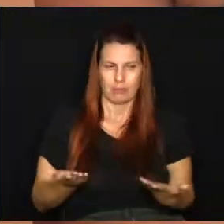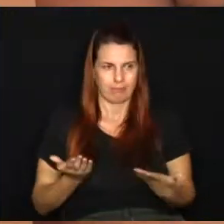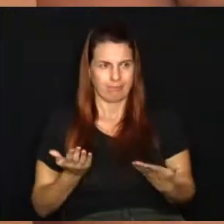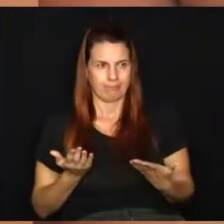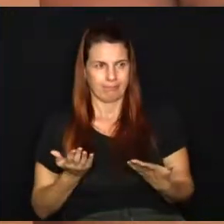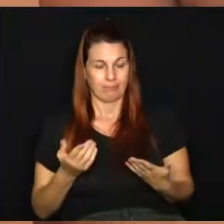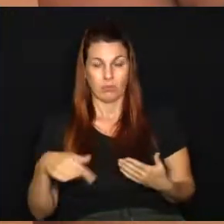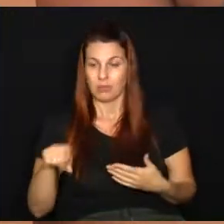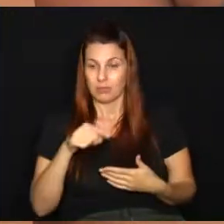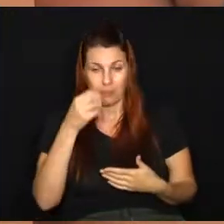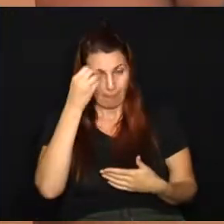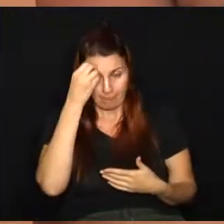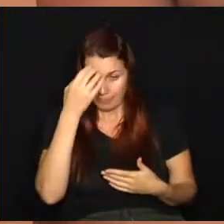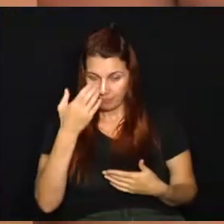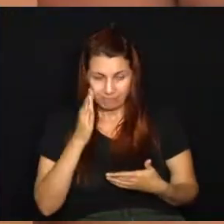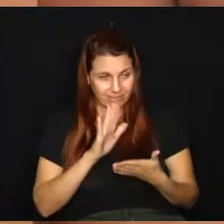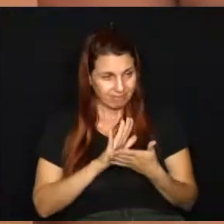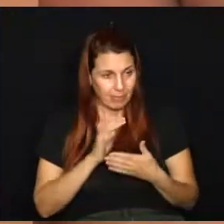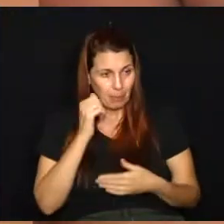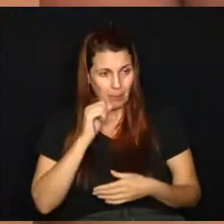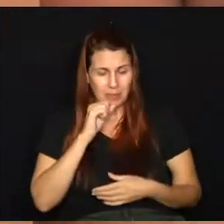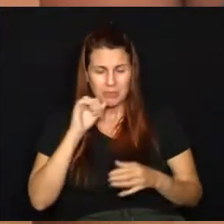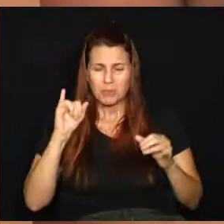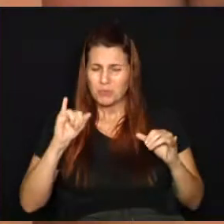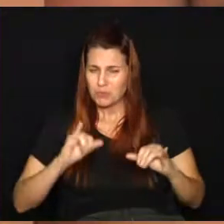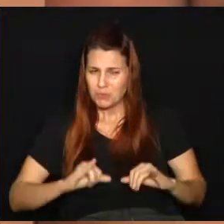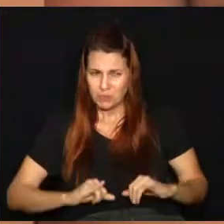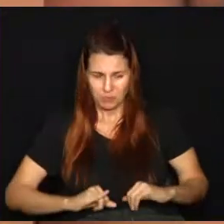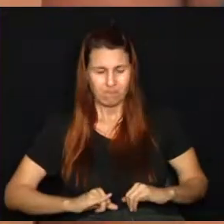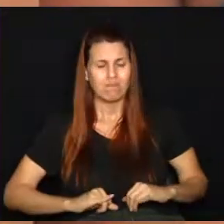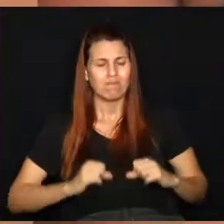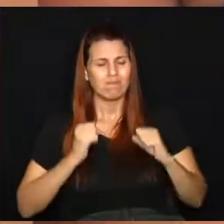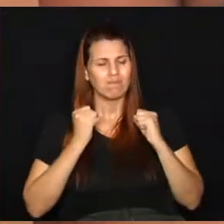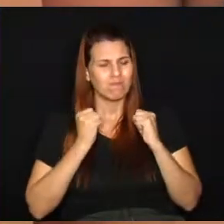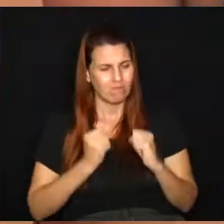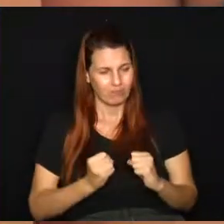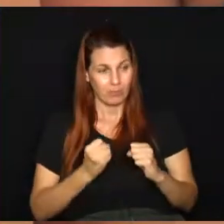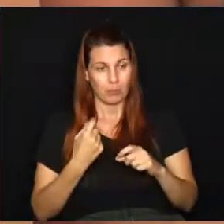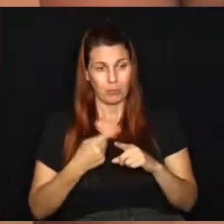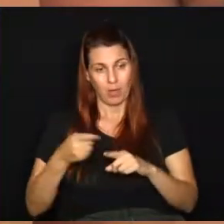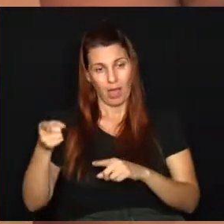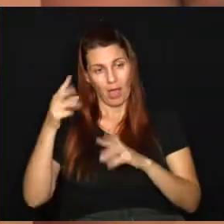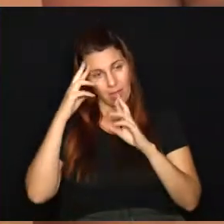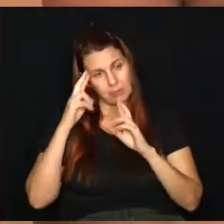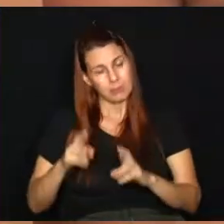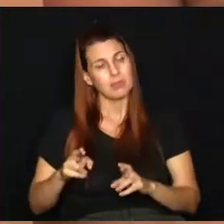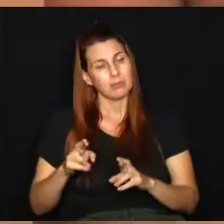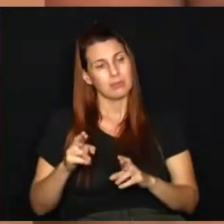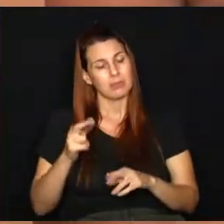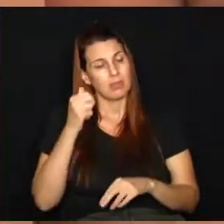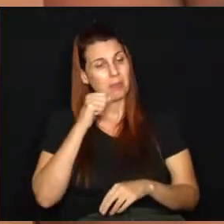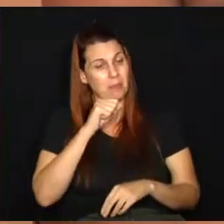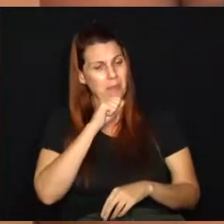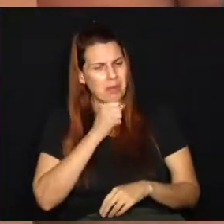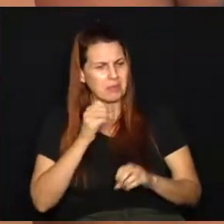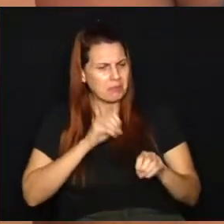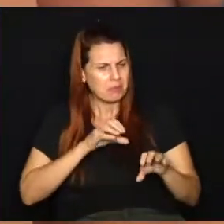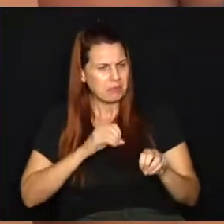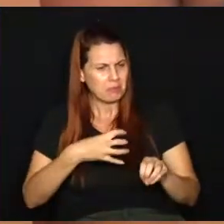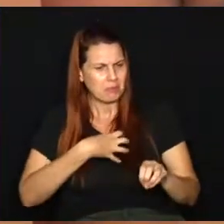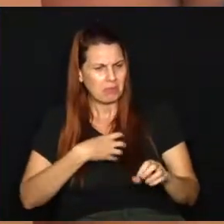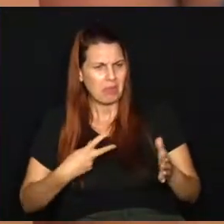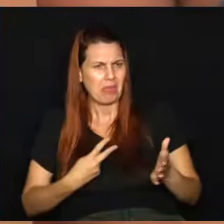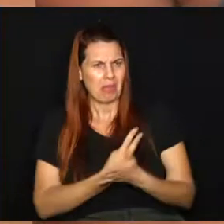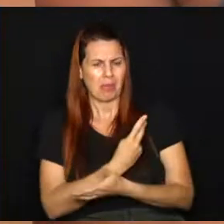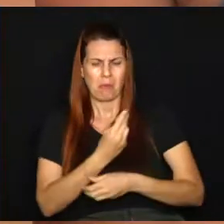não imaginam a carga em cima da mãe, né? Porque a mãe que é responsável, porque a mãe não o criou direito, a mãe